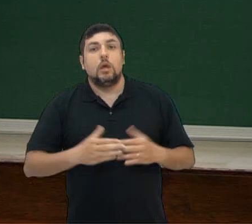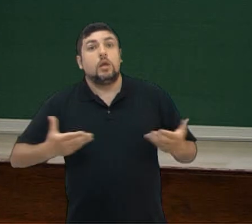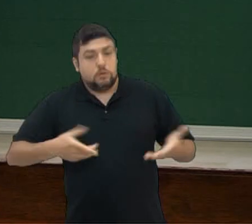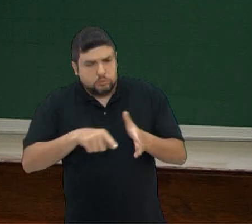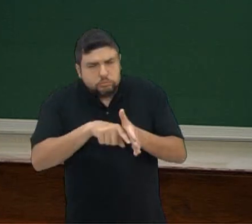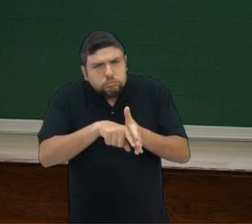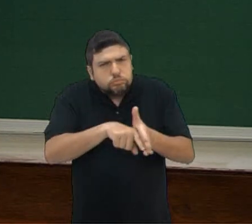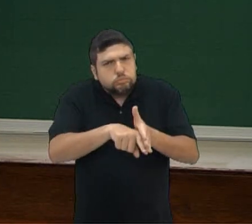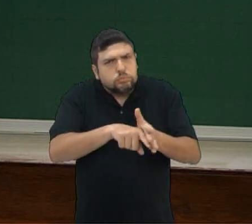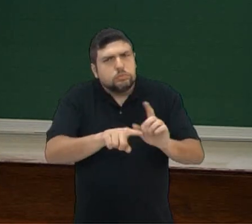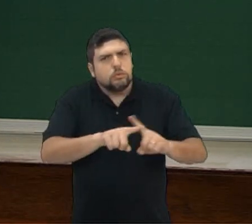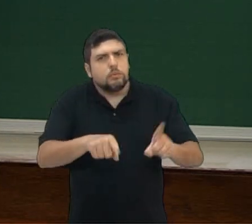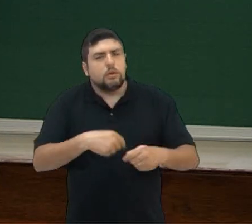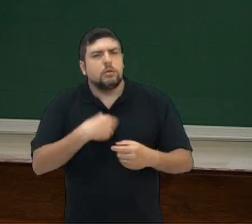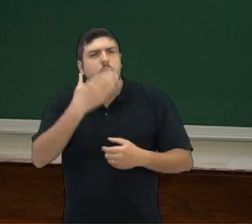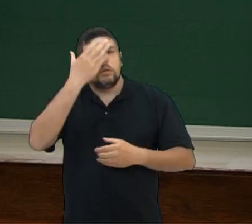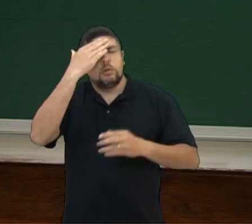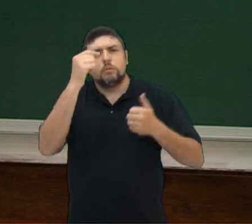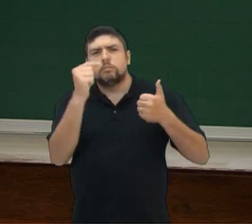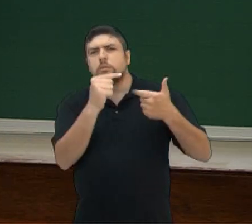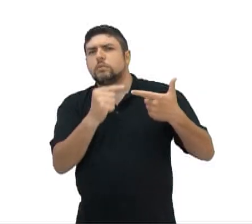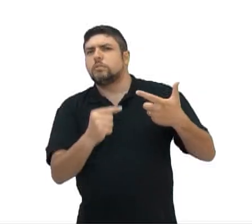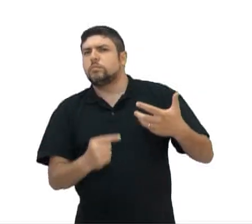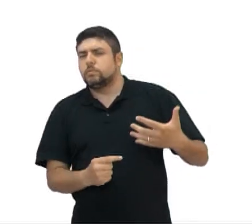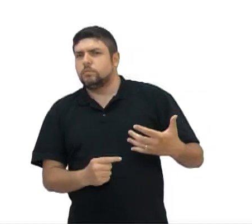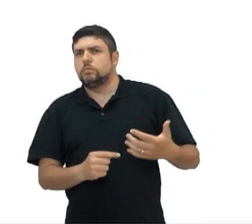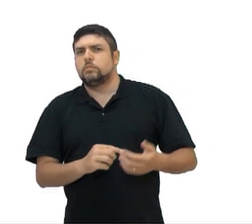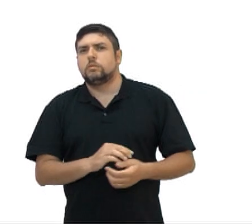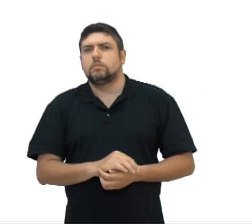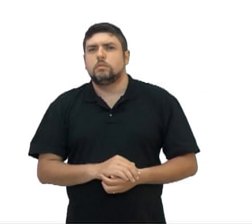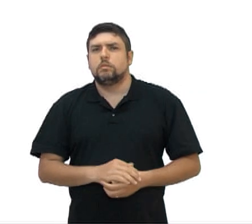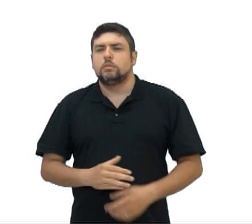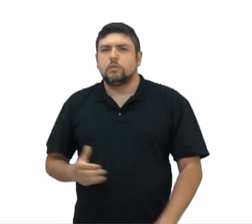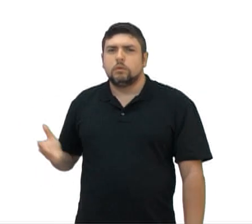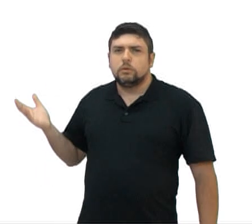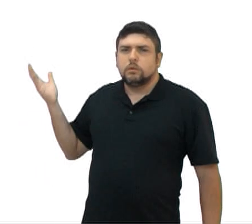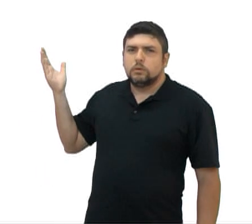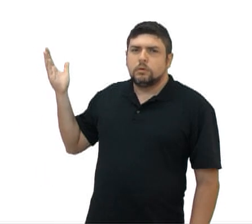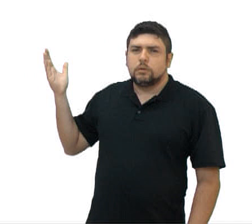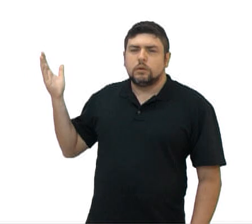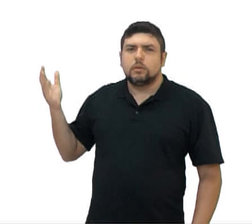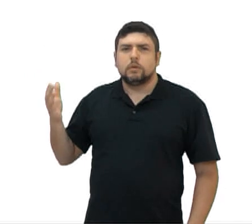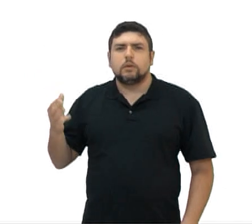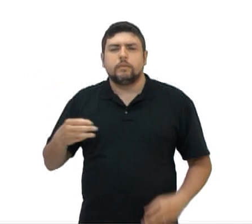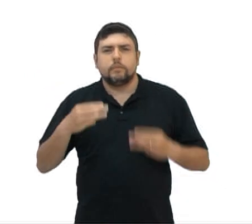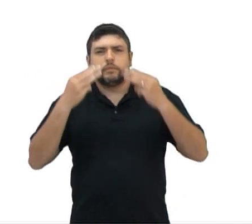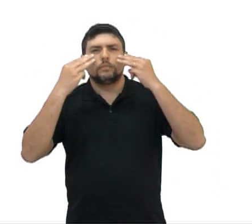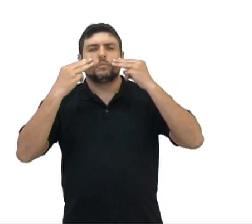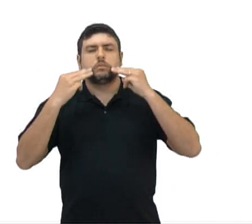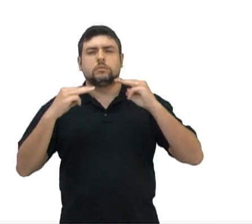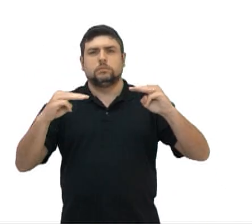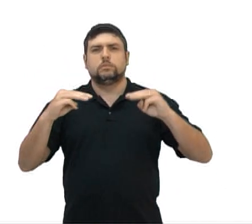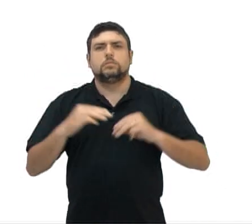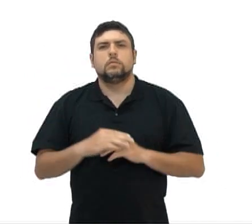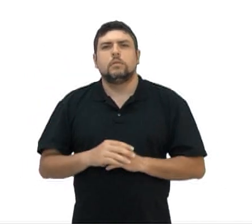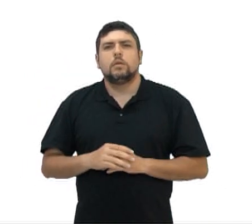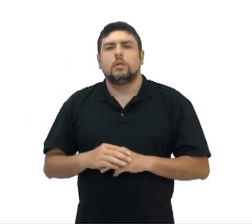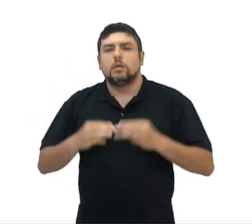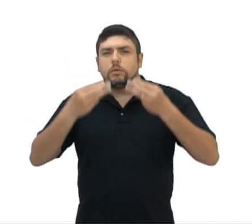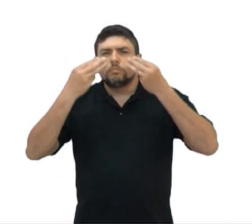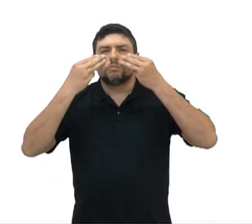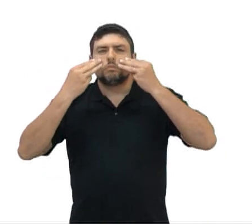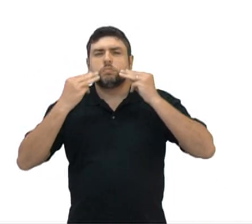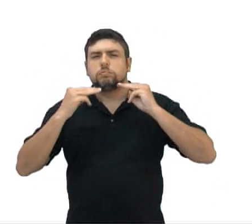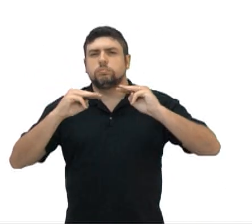né? E a exemplo disso temos o Nicolau Maquiavel, que em sua obra intitulada de O Príncipe, comenta